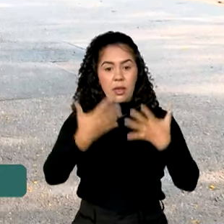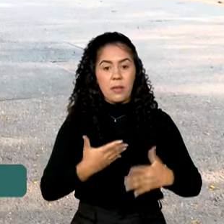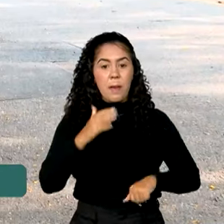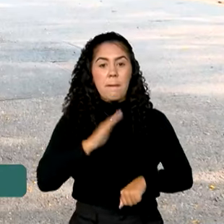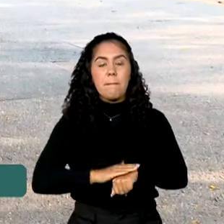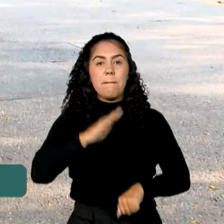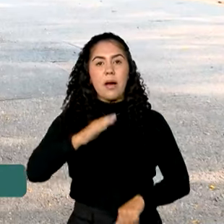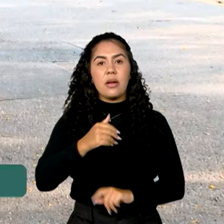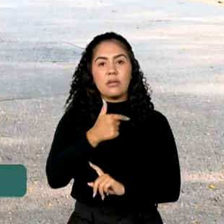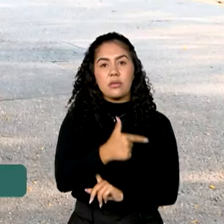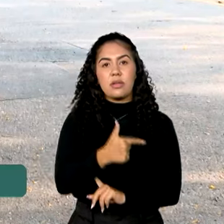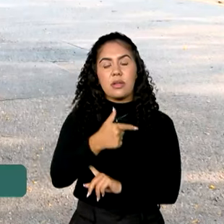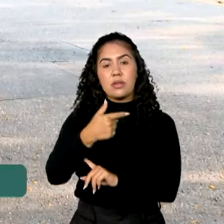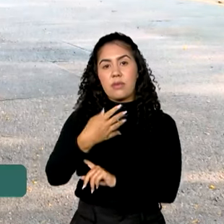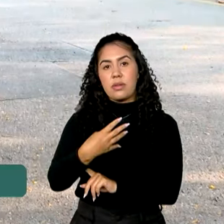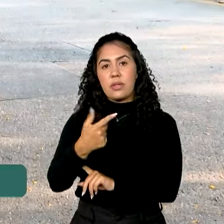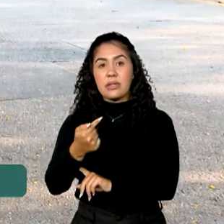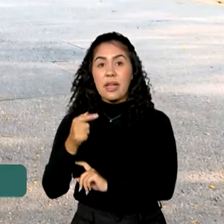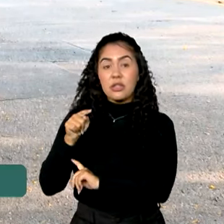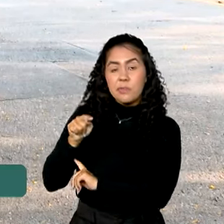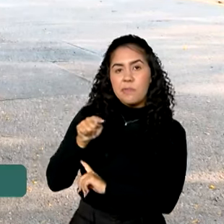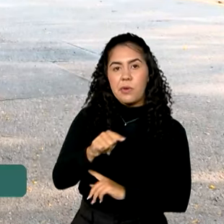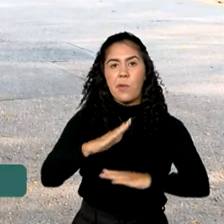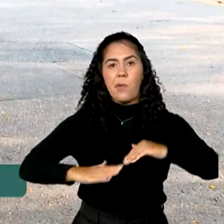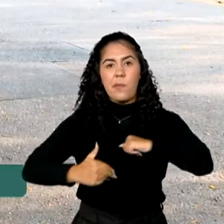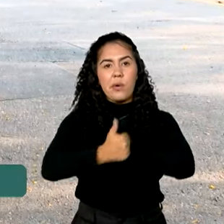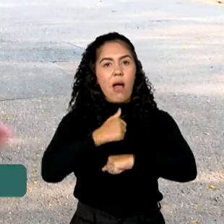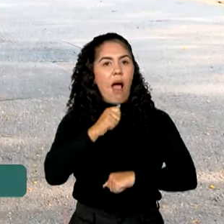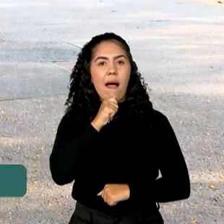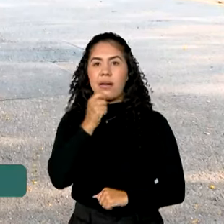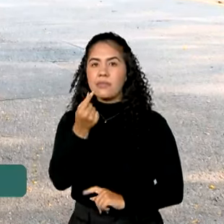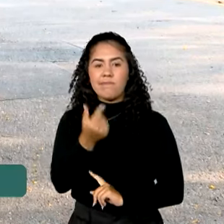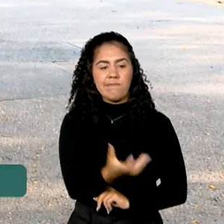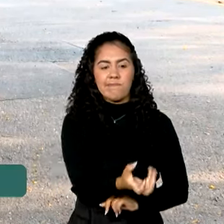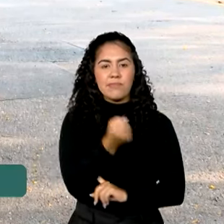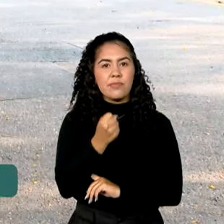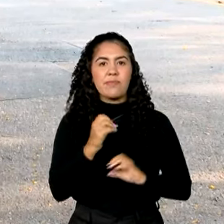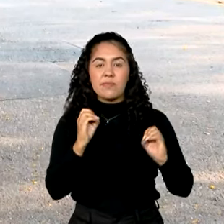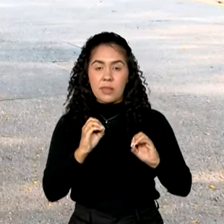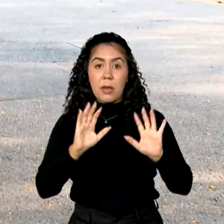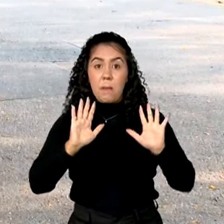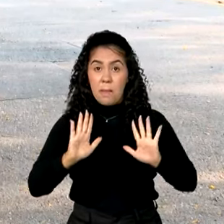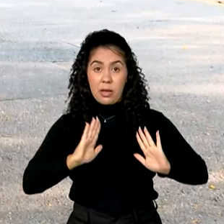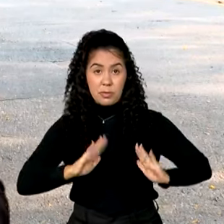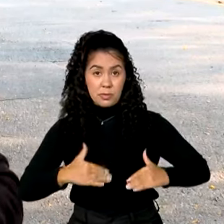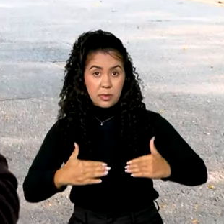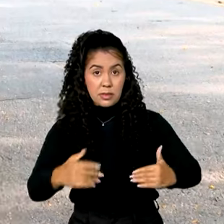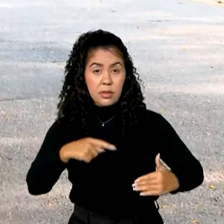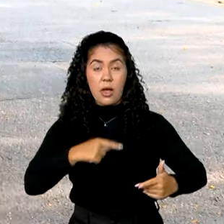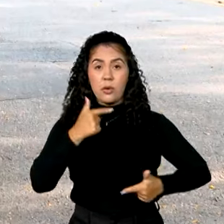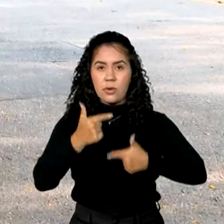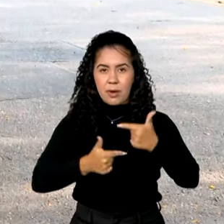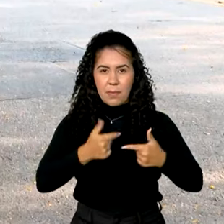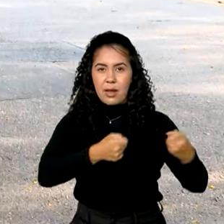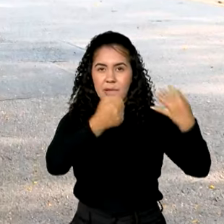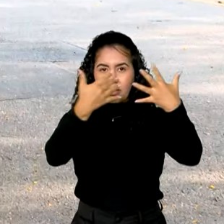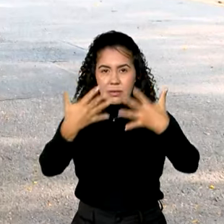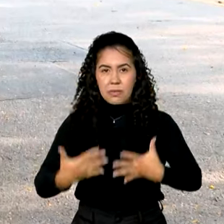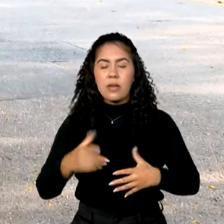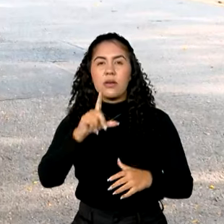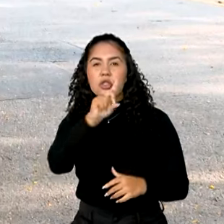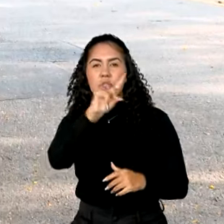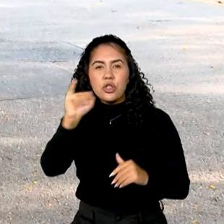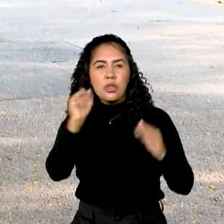247 mil trabalhadores ainda não sacaram o abono salarial. Segundo o Ministério do Trabalho e Emprego, apesar do calendário de pagamentos